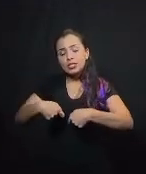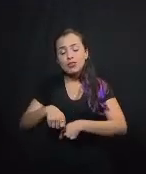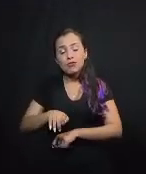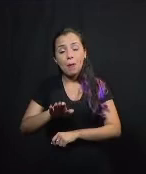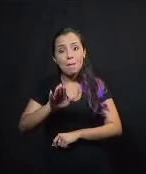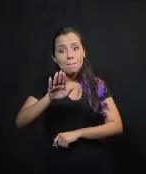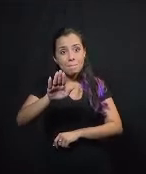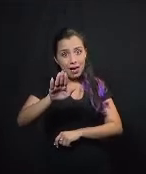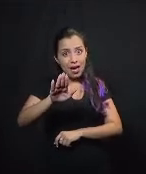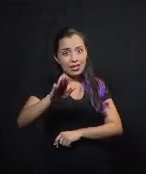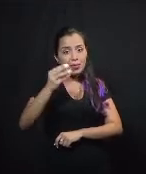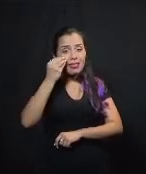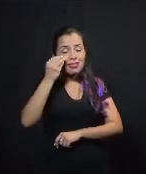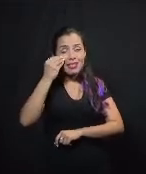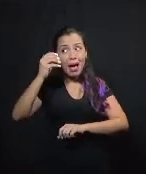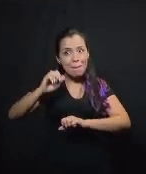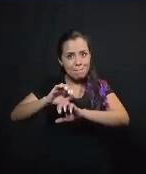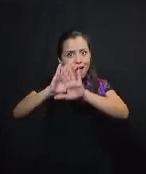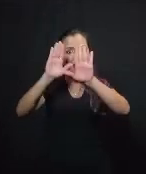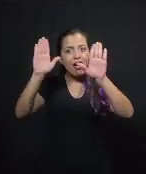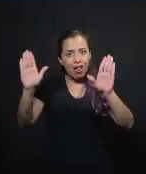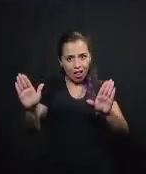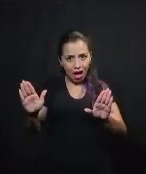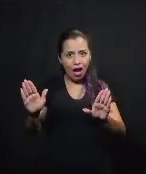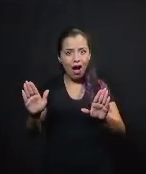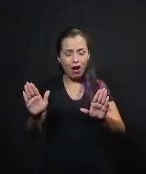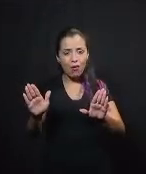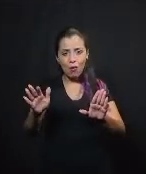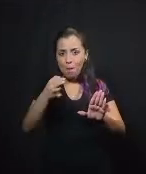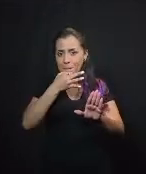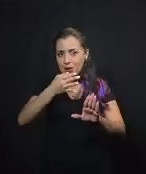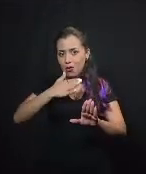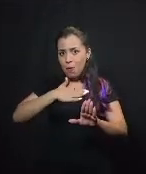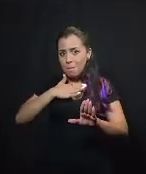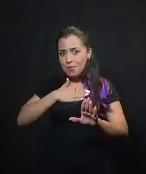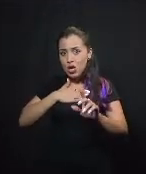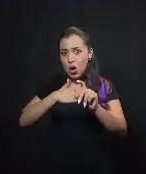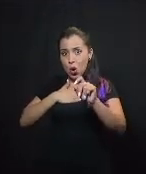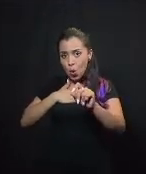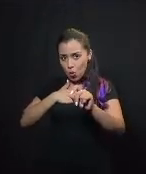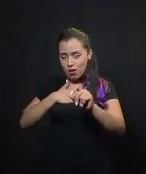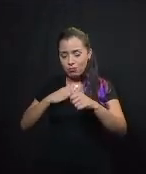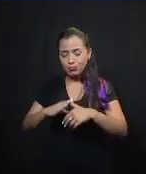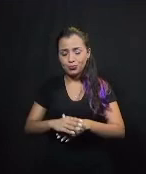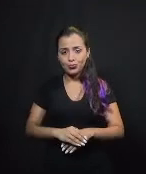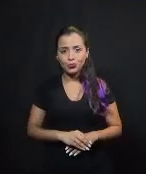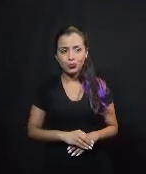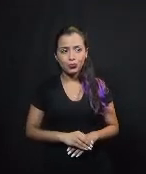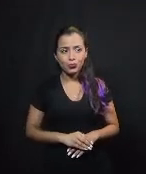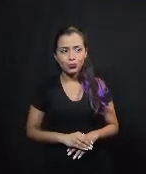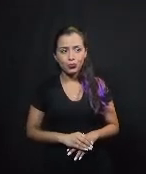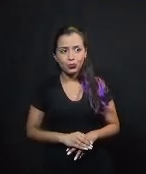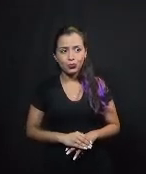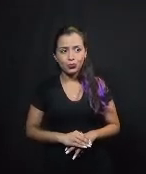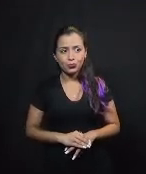ser bem claro, quer dizer, para ser bem claro, dando uma opinião, eu diria o seguinte: